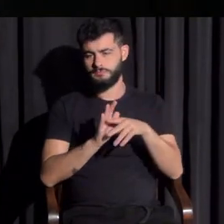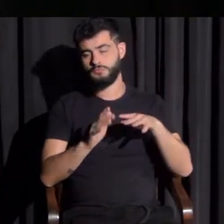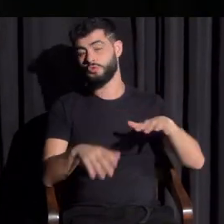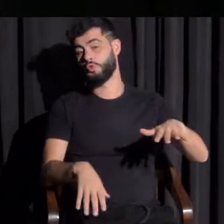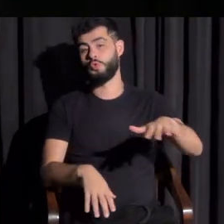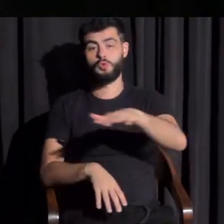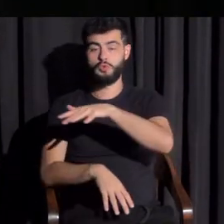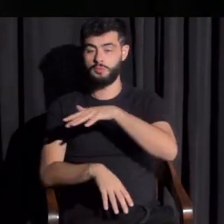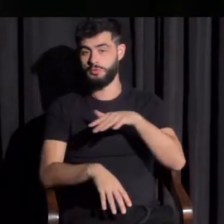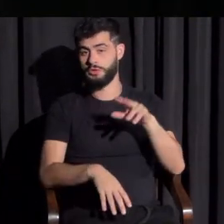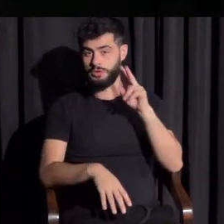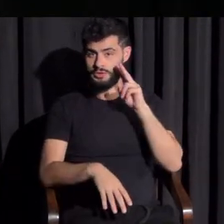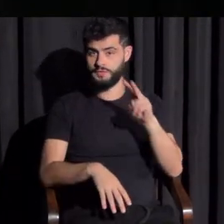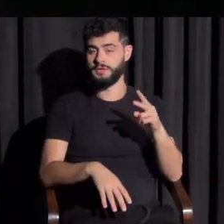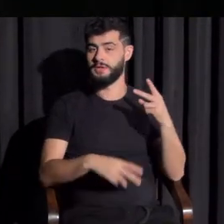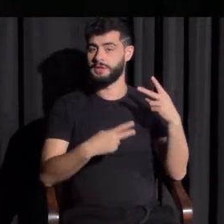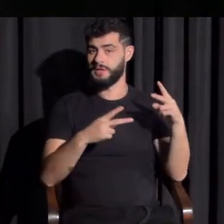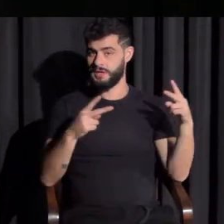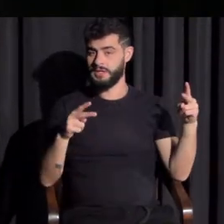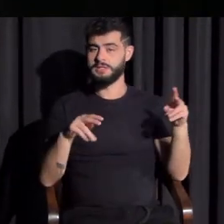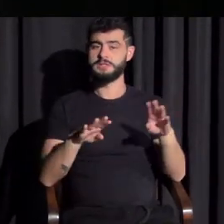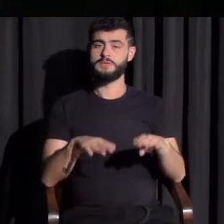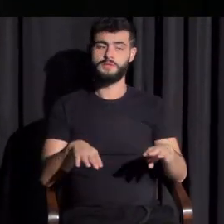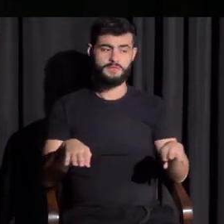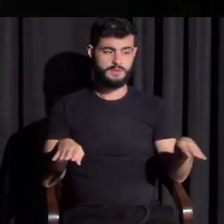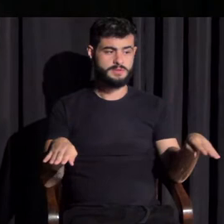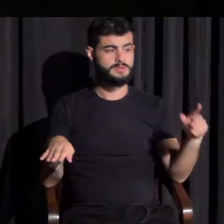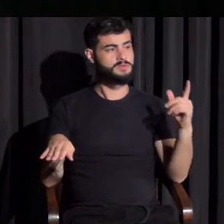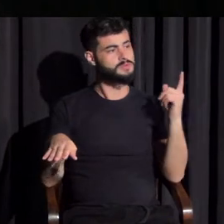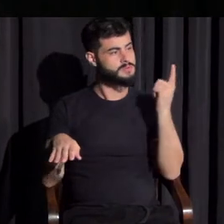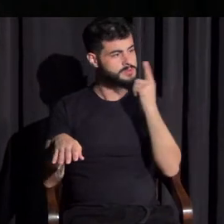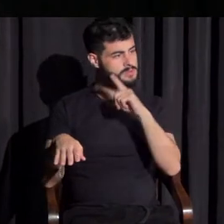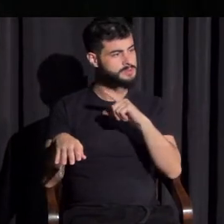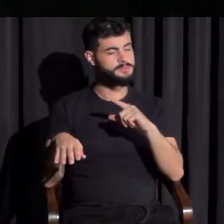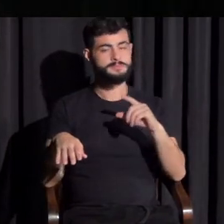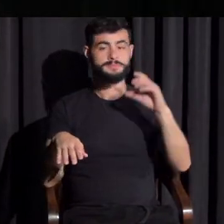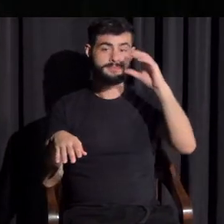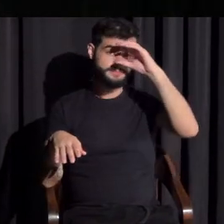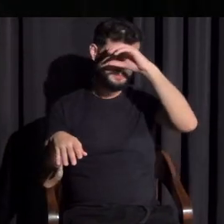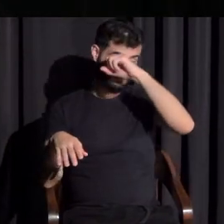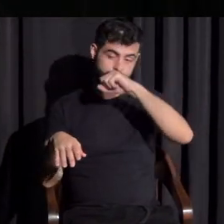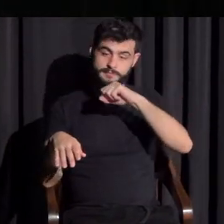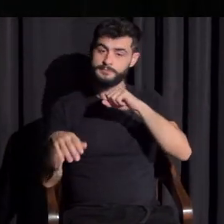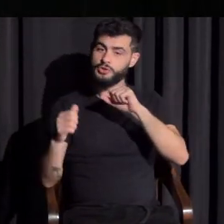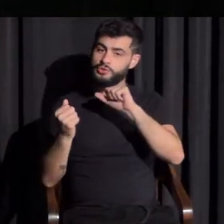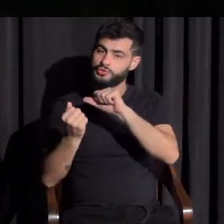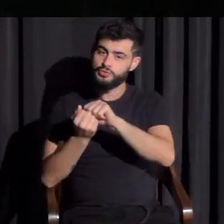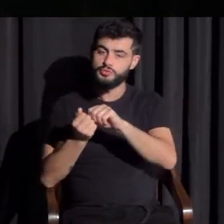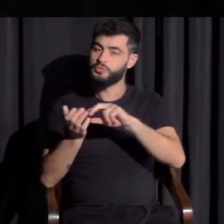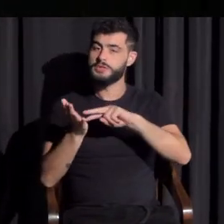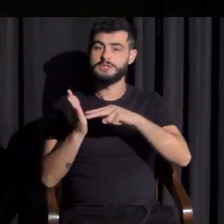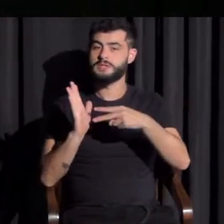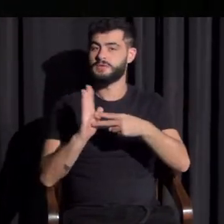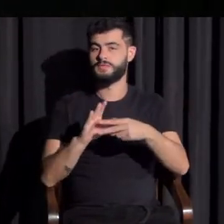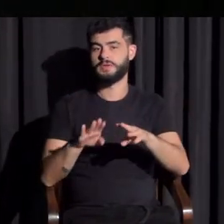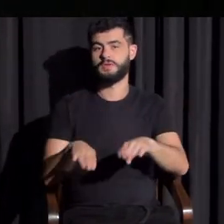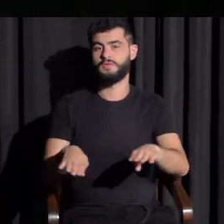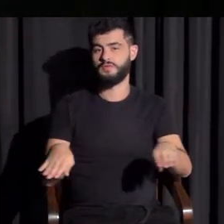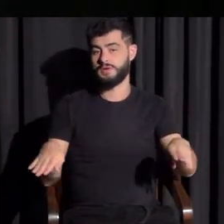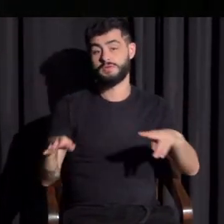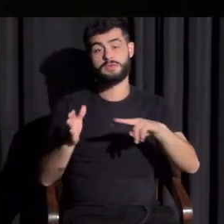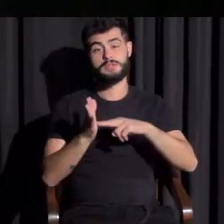infâncias, e nos convocam a estar com elas e aprender com elas sobre infância, sobre o que é ser criança e as